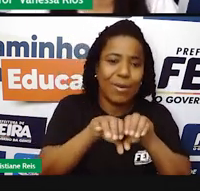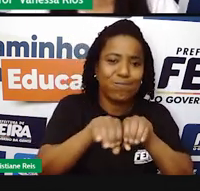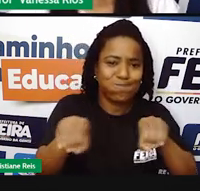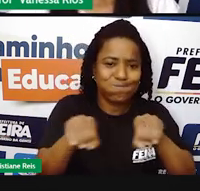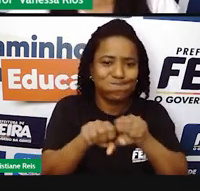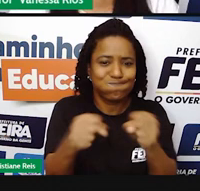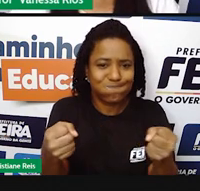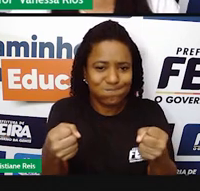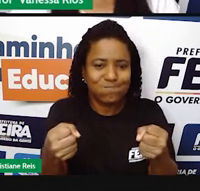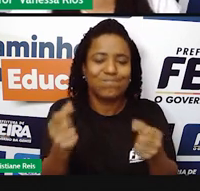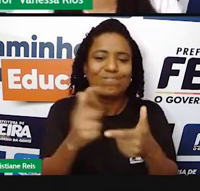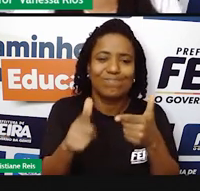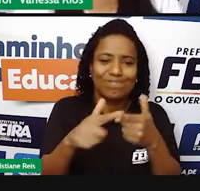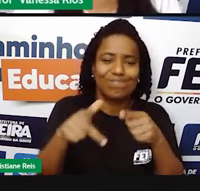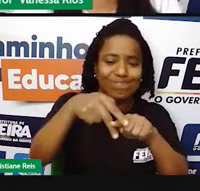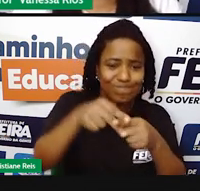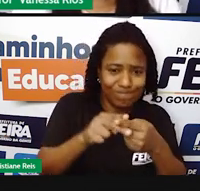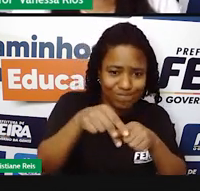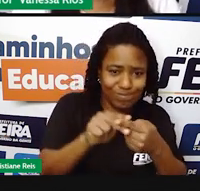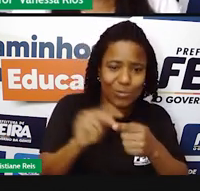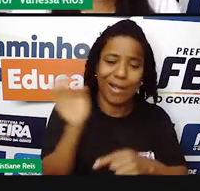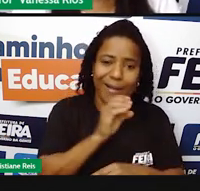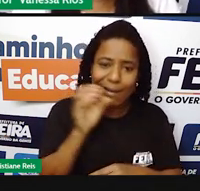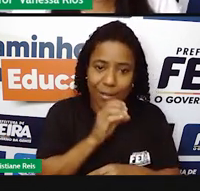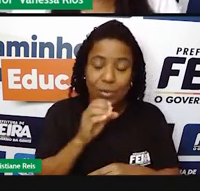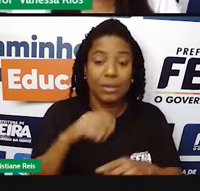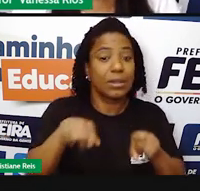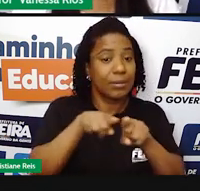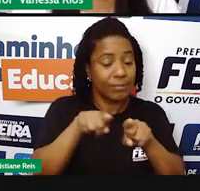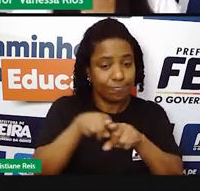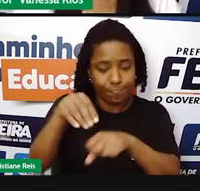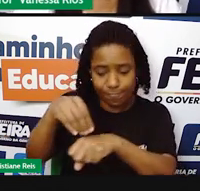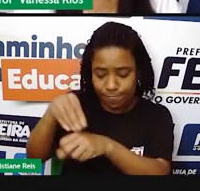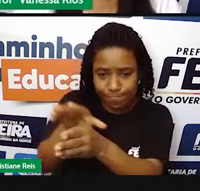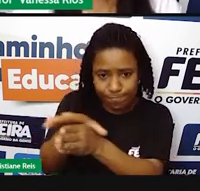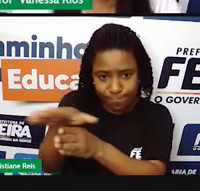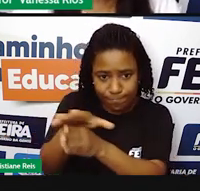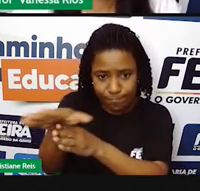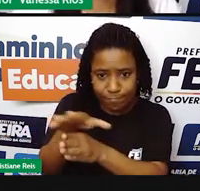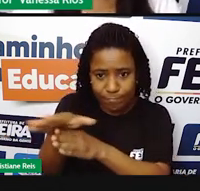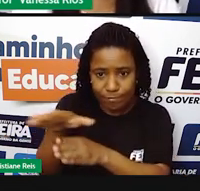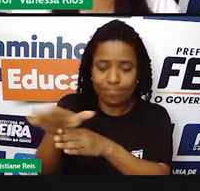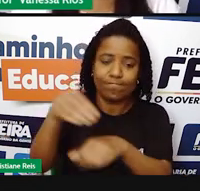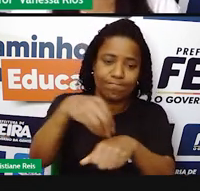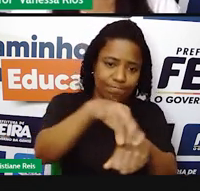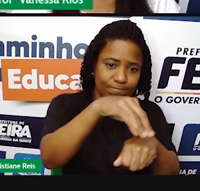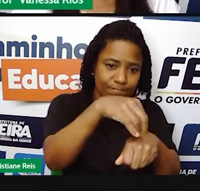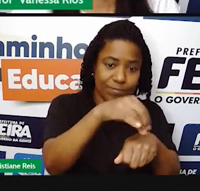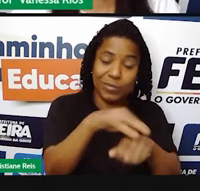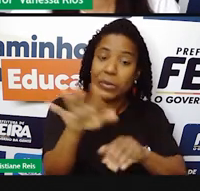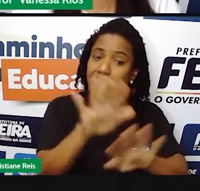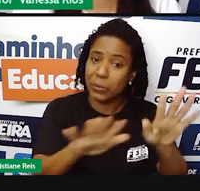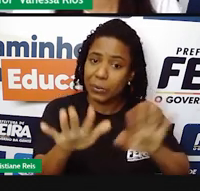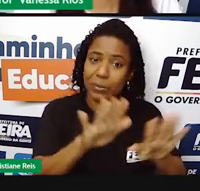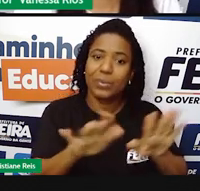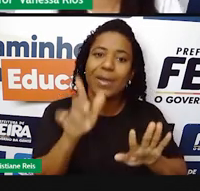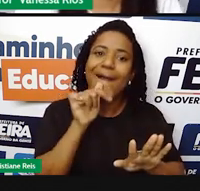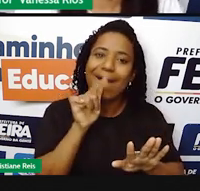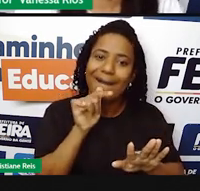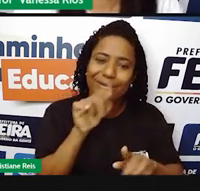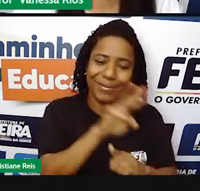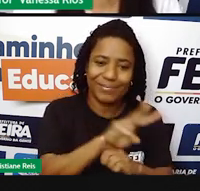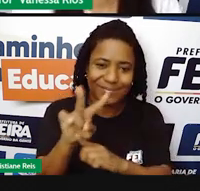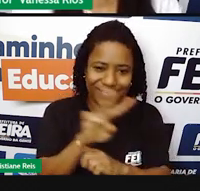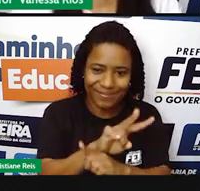logo, ou até conscientizando as pessoas que estão aí próximas de que esse é um problema e precisa ser resolvido. Mas, além